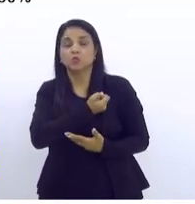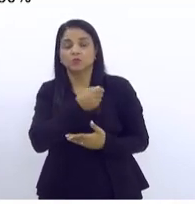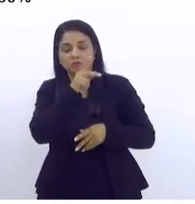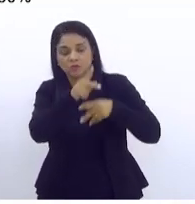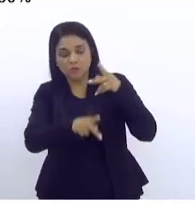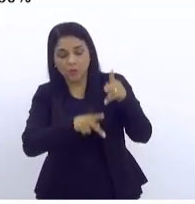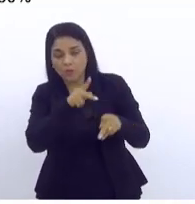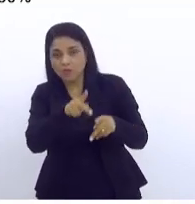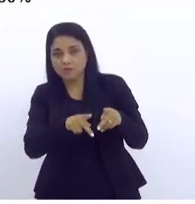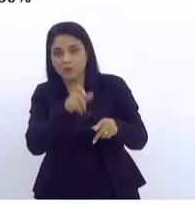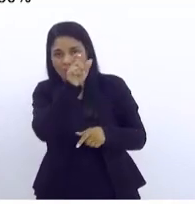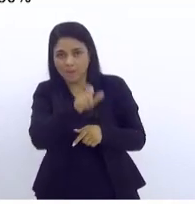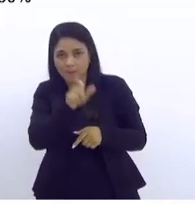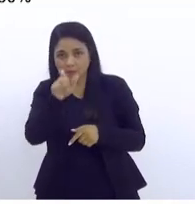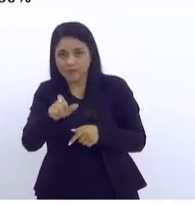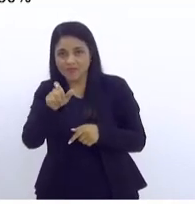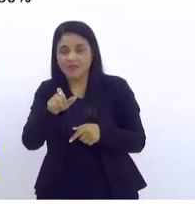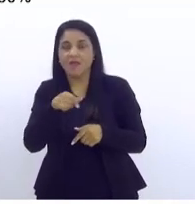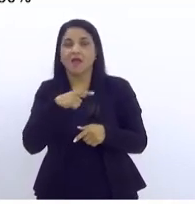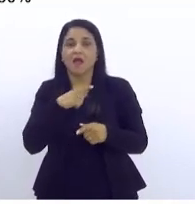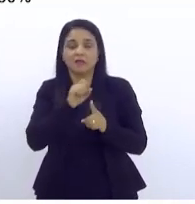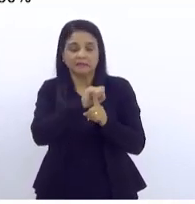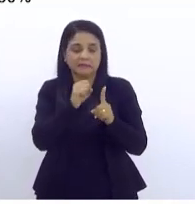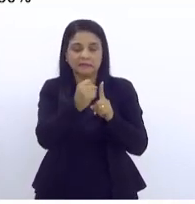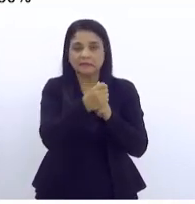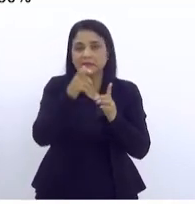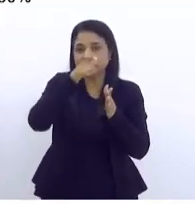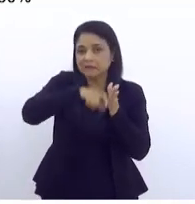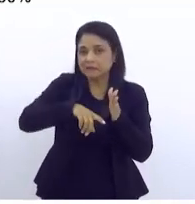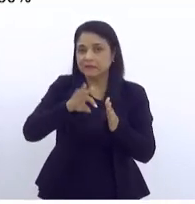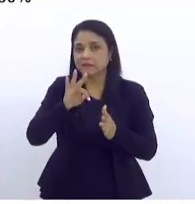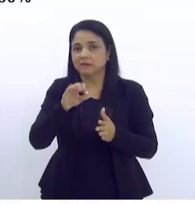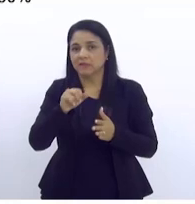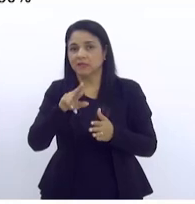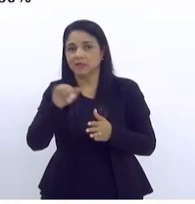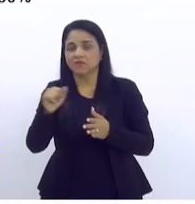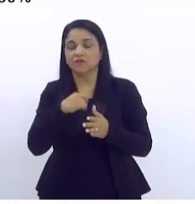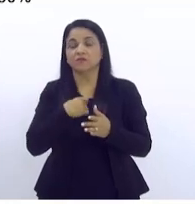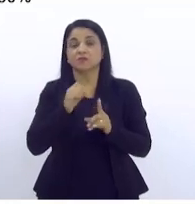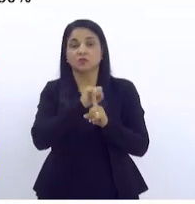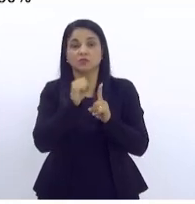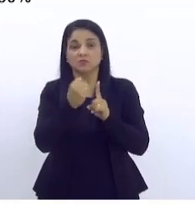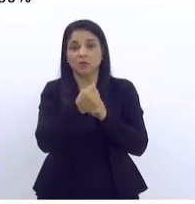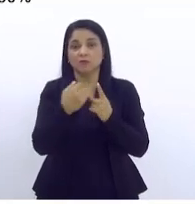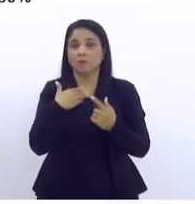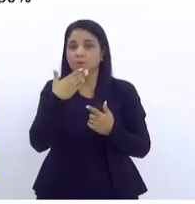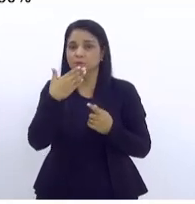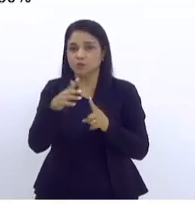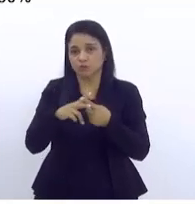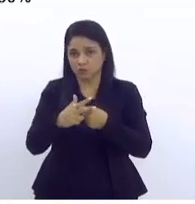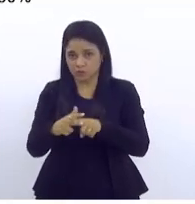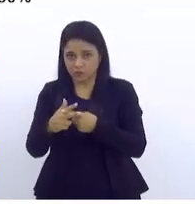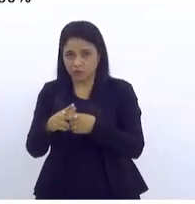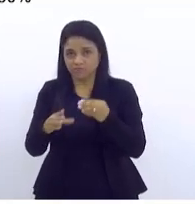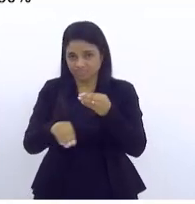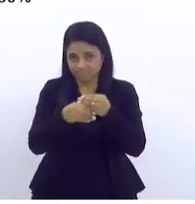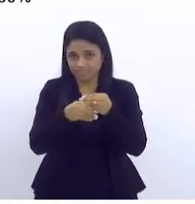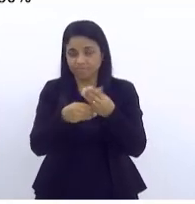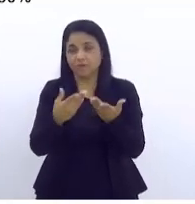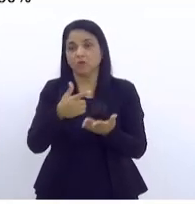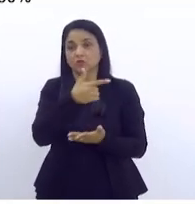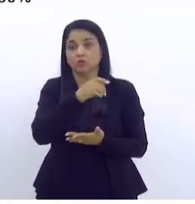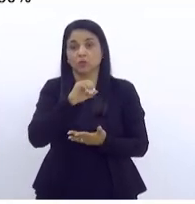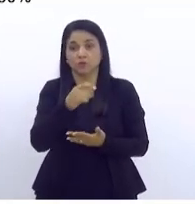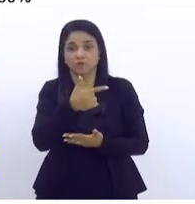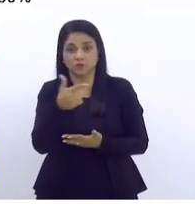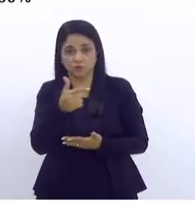tarifa social ou seja tá gastando muito com tarifa social eh e tá pedindo reajuste de tarifa né então esses são os últimos de 2022